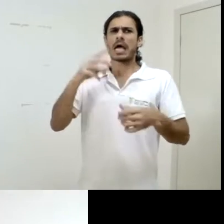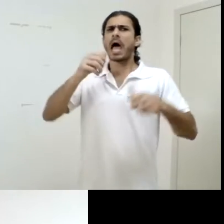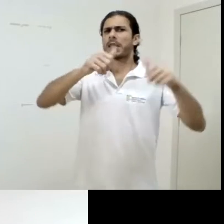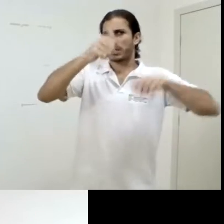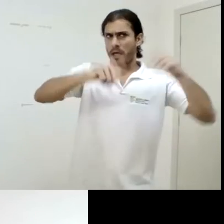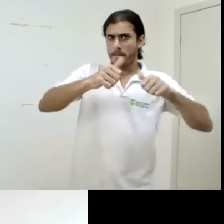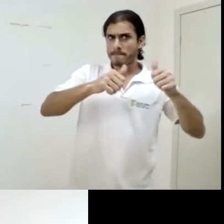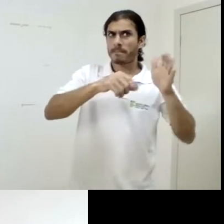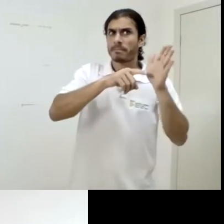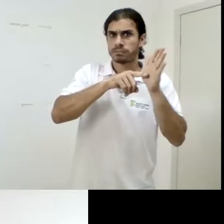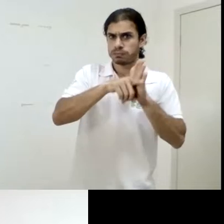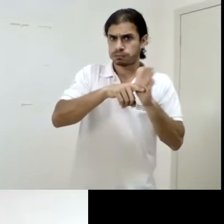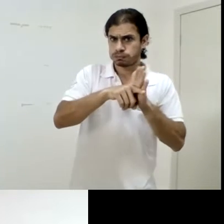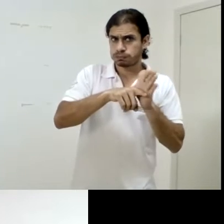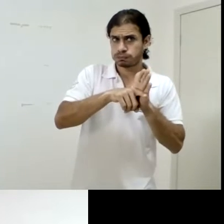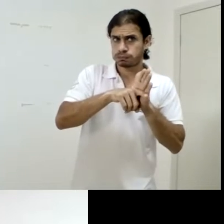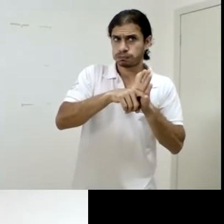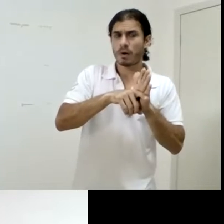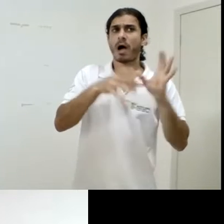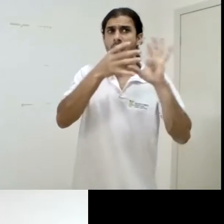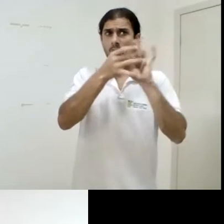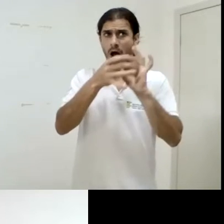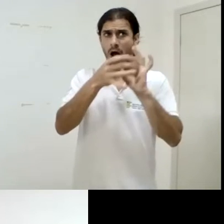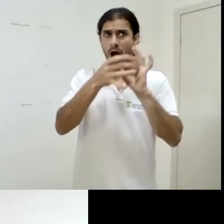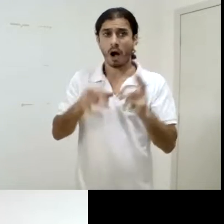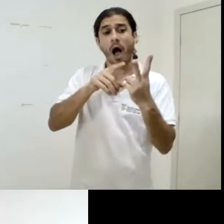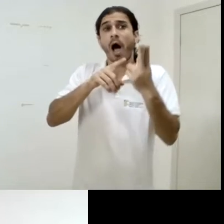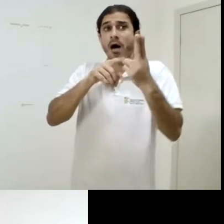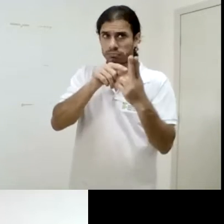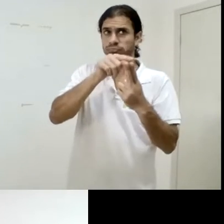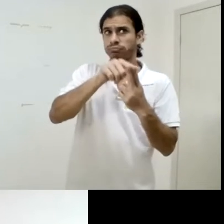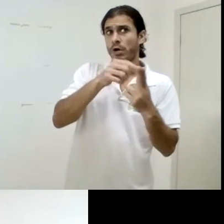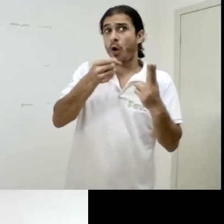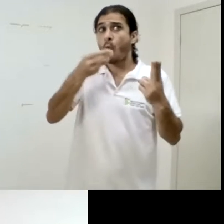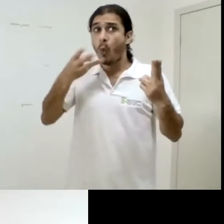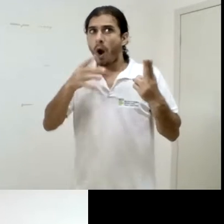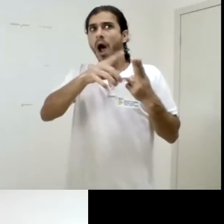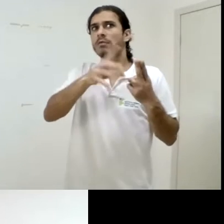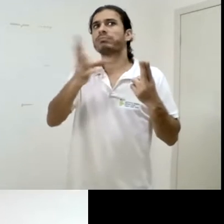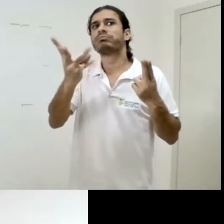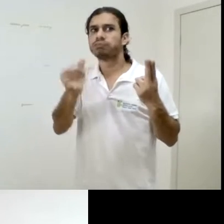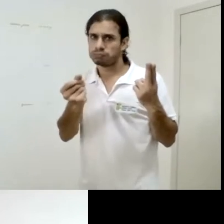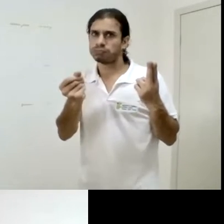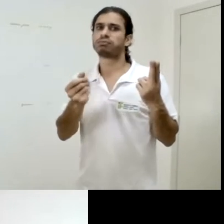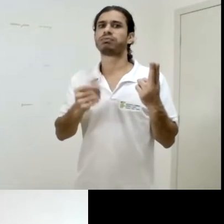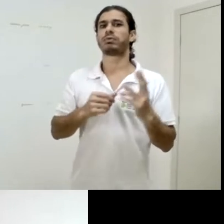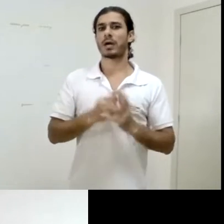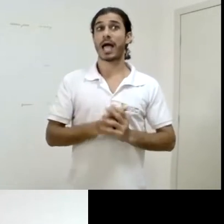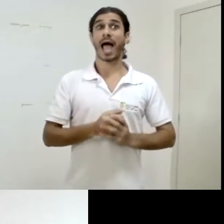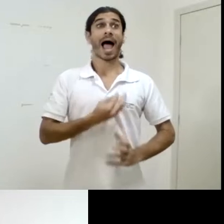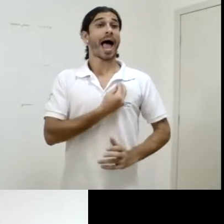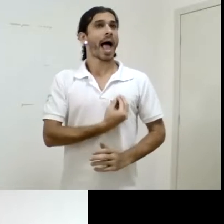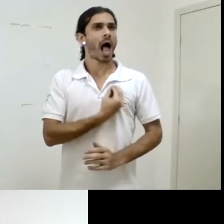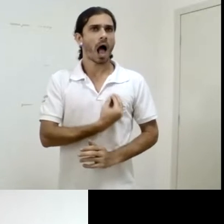Isso que é o contexto nosso. Isso é fantástico. São as, não é inoportuno isso. A vida é isso, né?